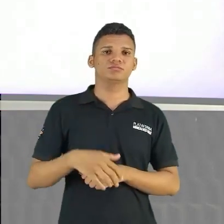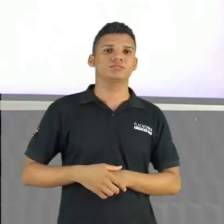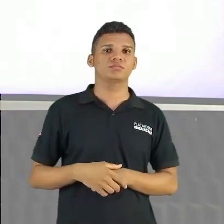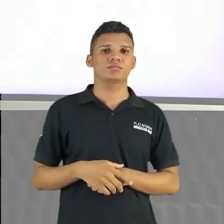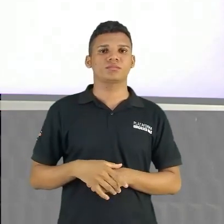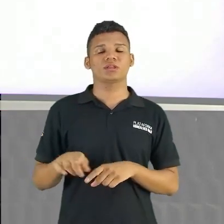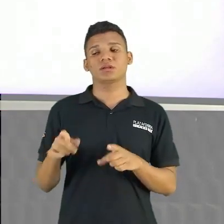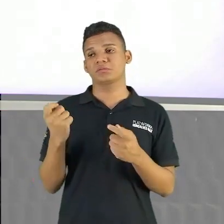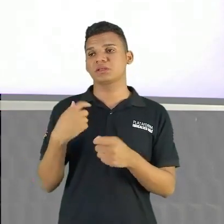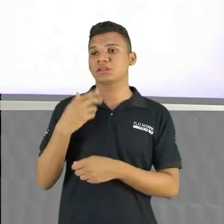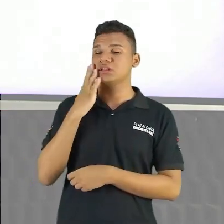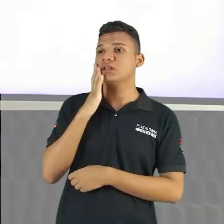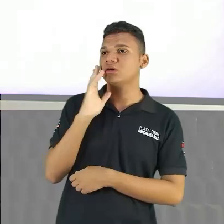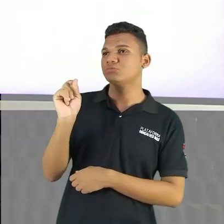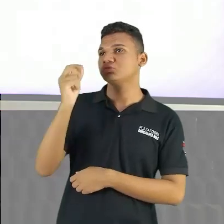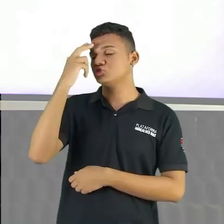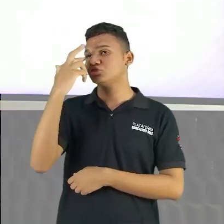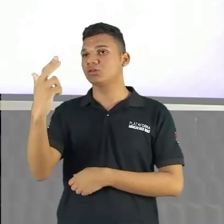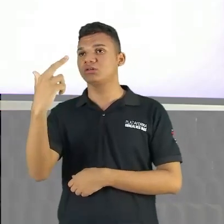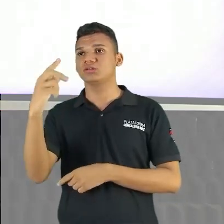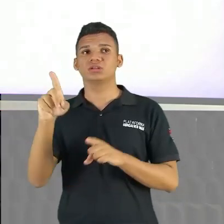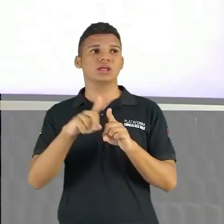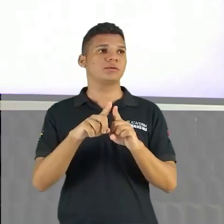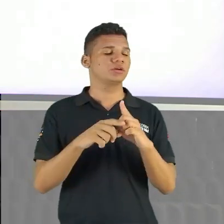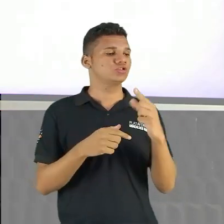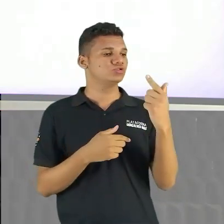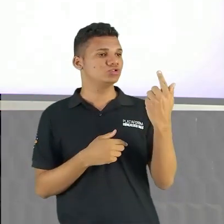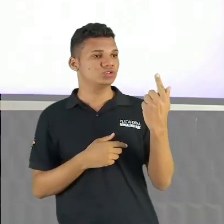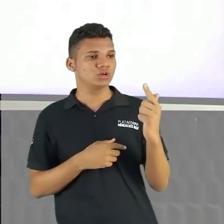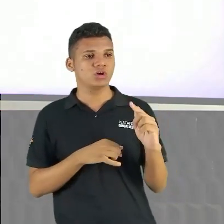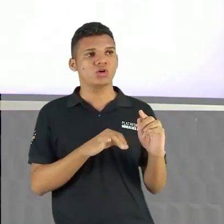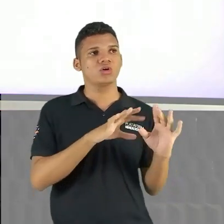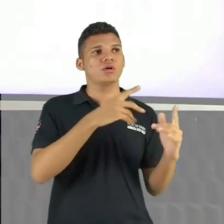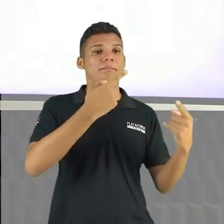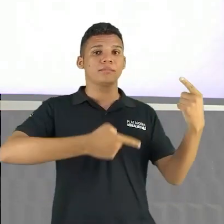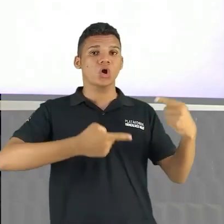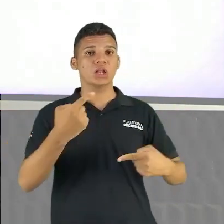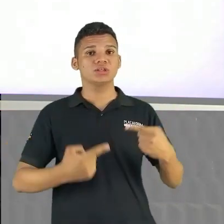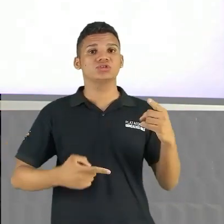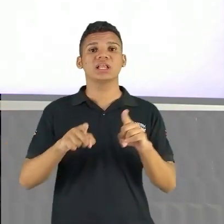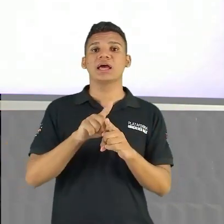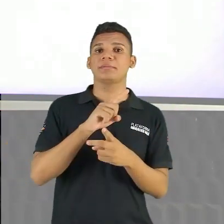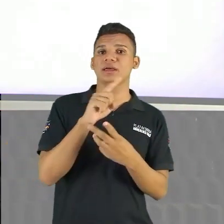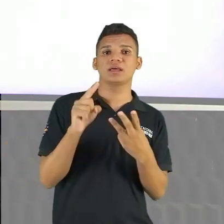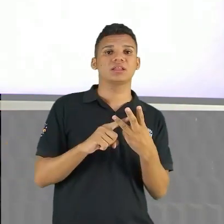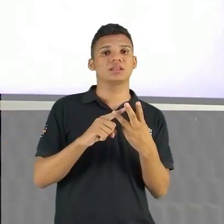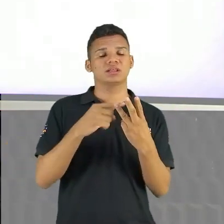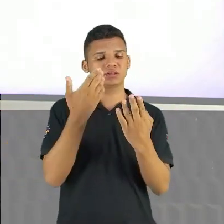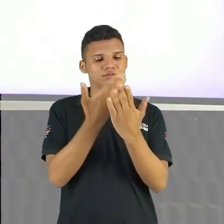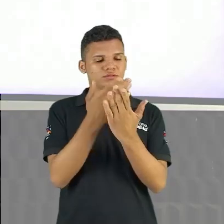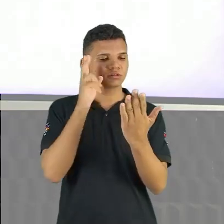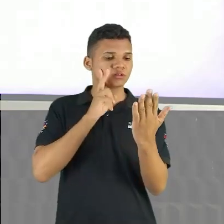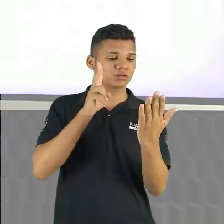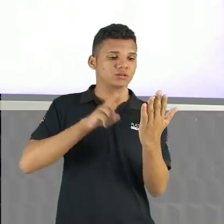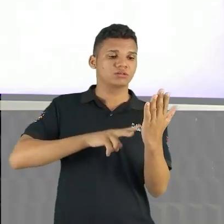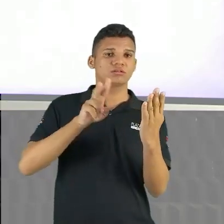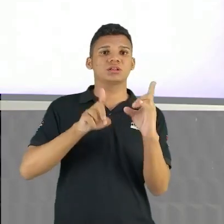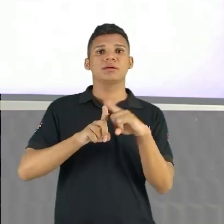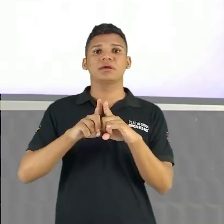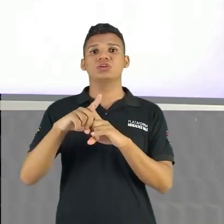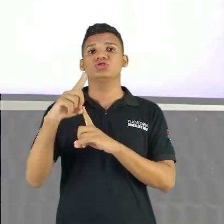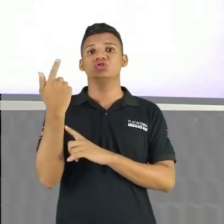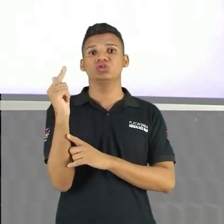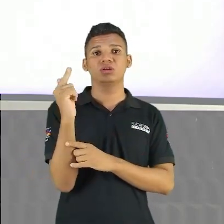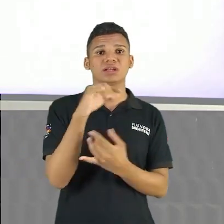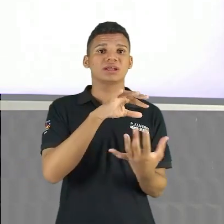entender um pouco de história um pouco de geopolítica literatura geografia e assim fazendo